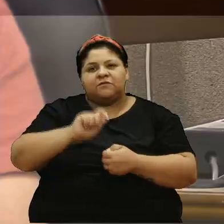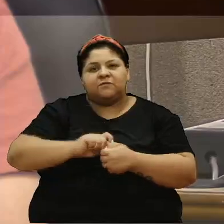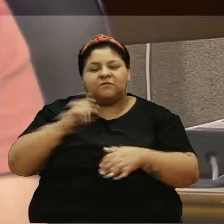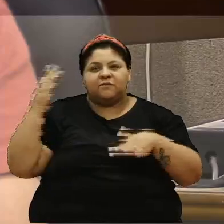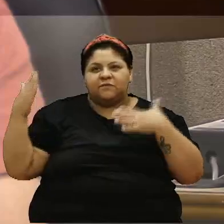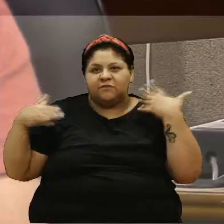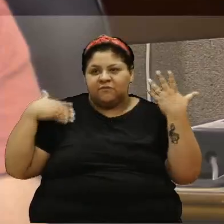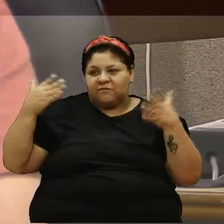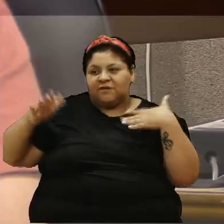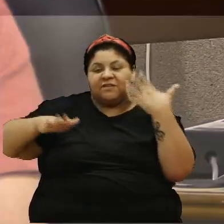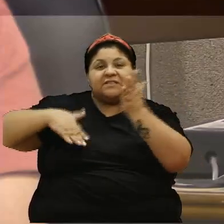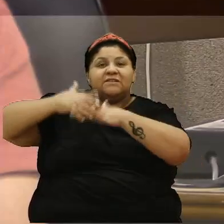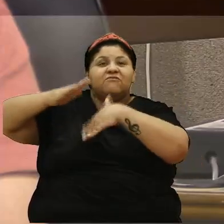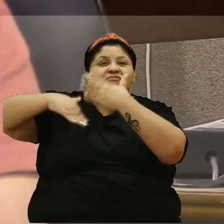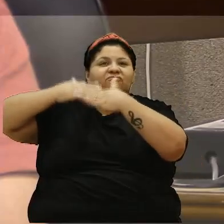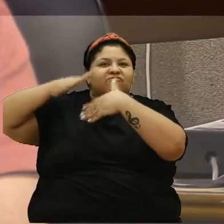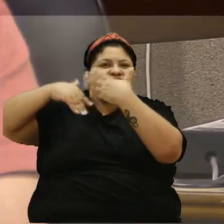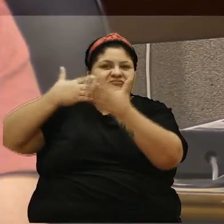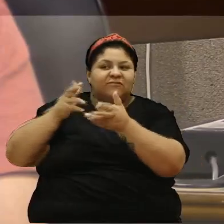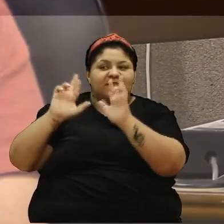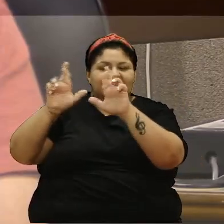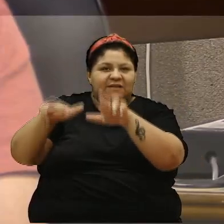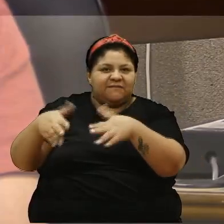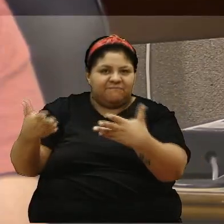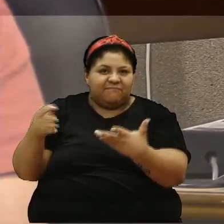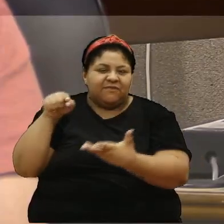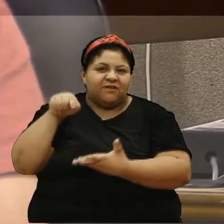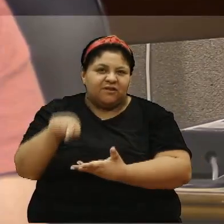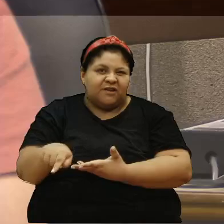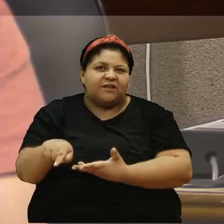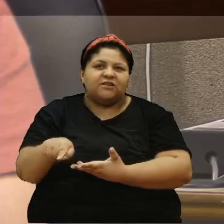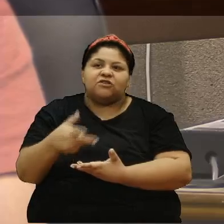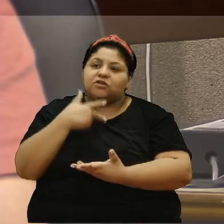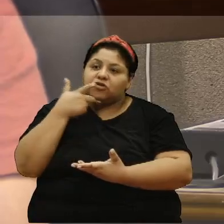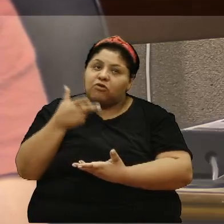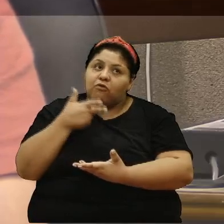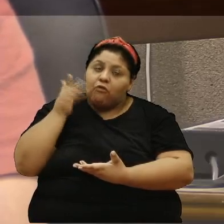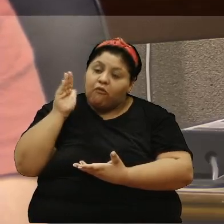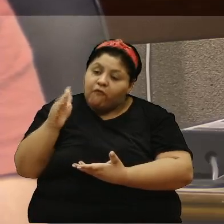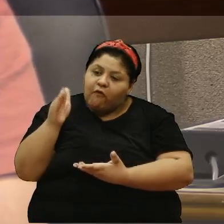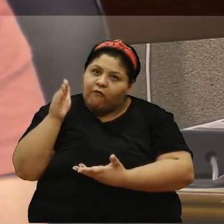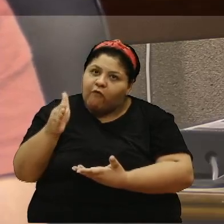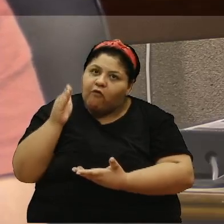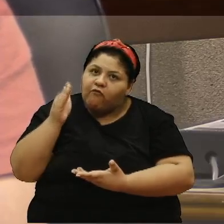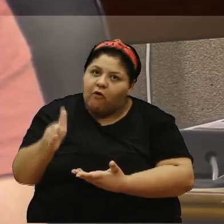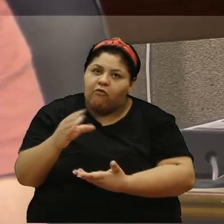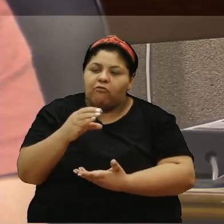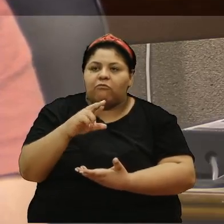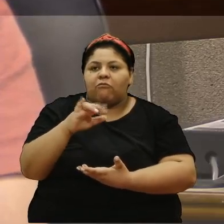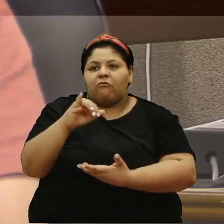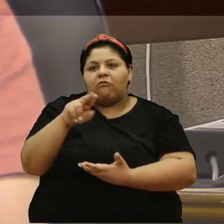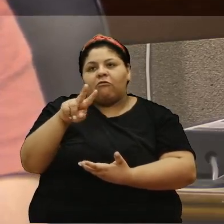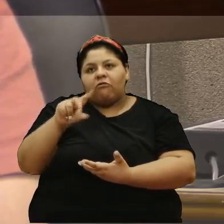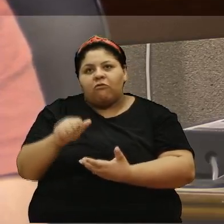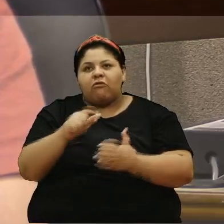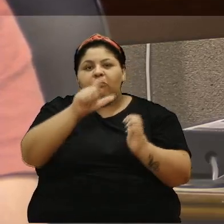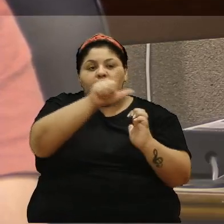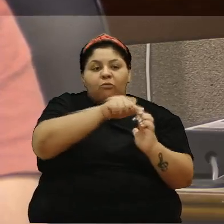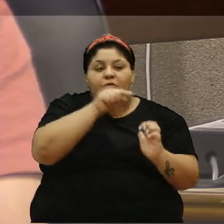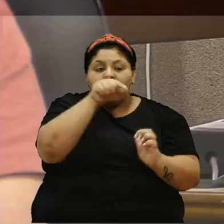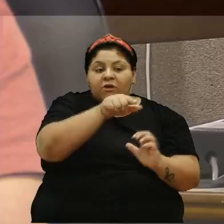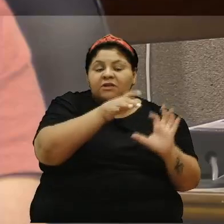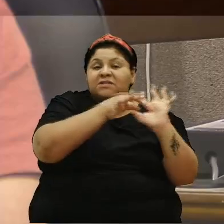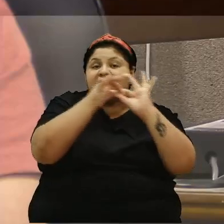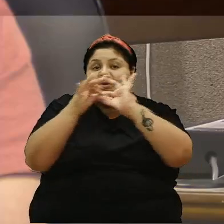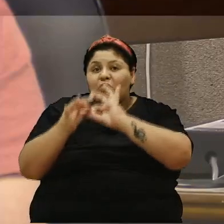turismo se desenvolver naquela região. E é isso que eu bato, que é isso que eu puxo lá para a Criúva também, que os empreendedores que estão lá se